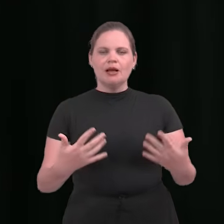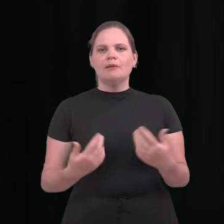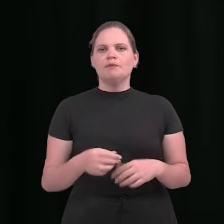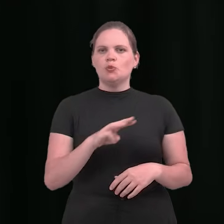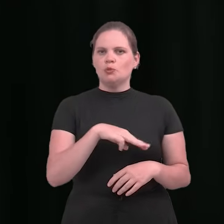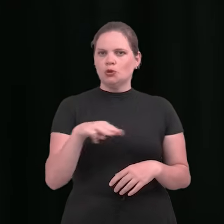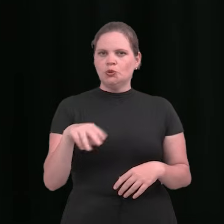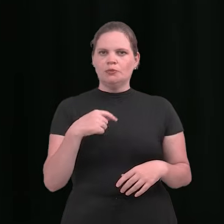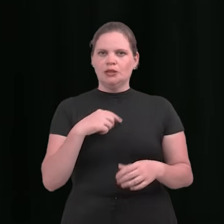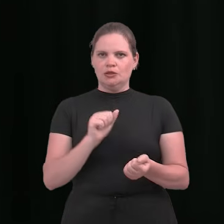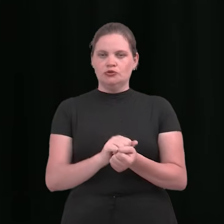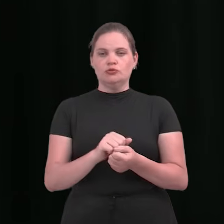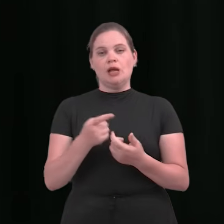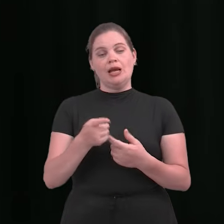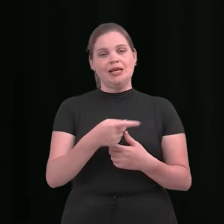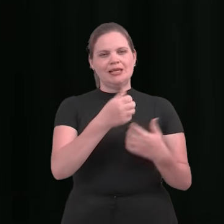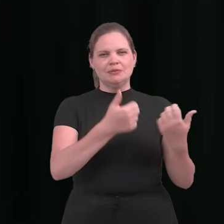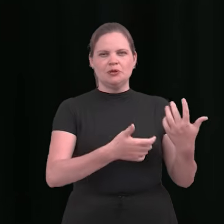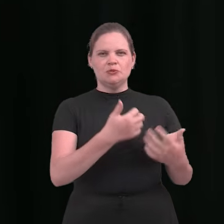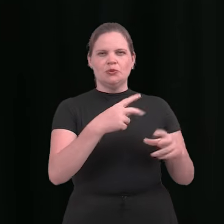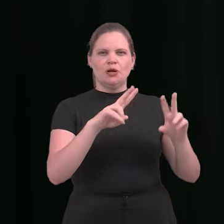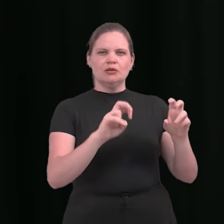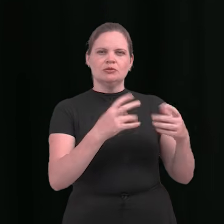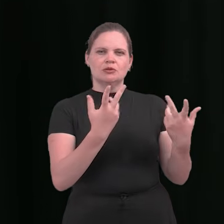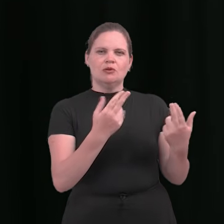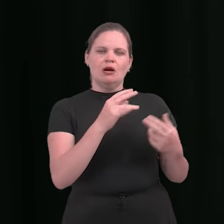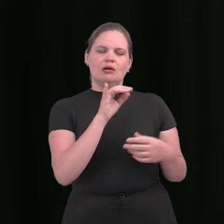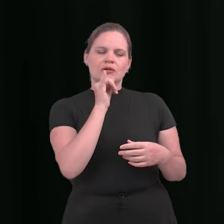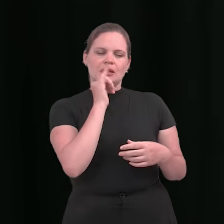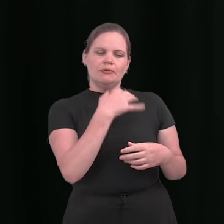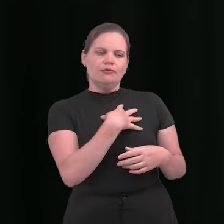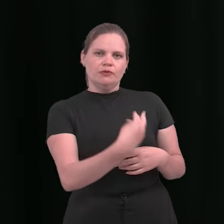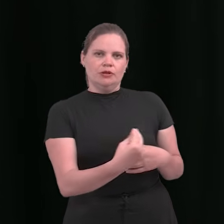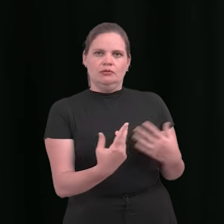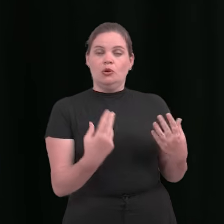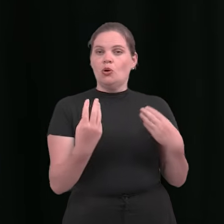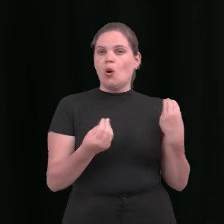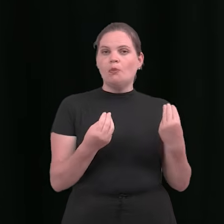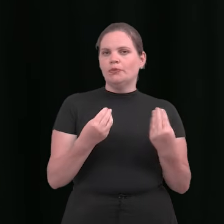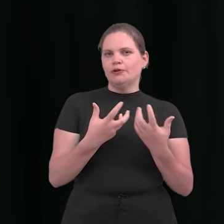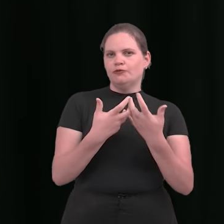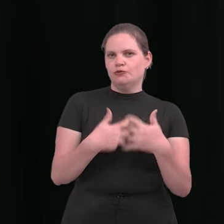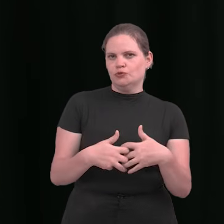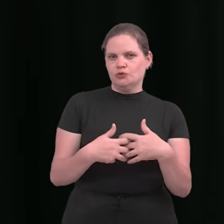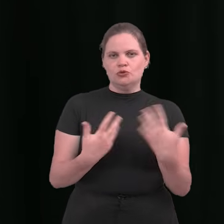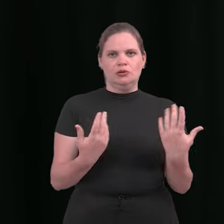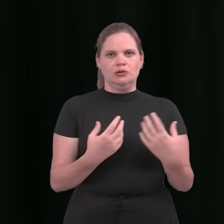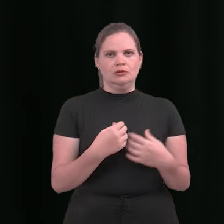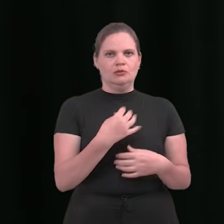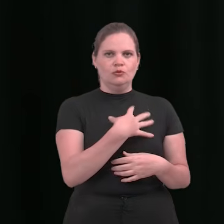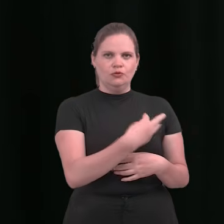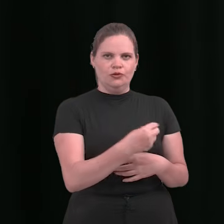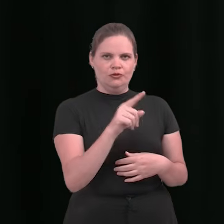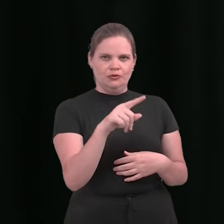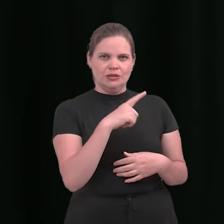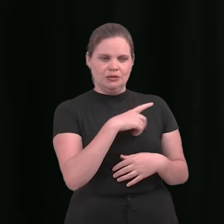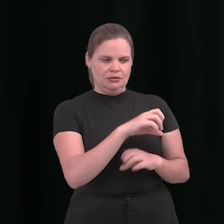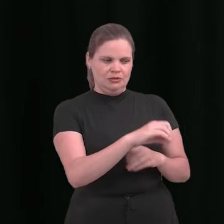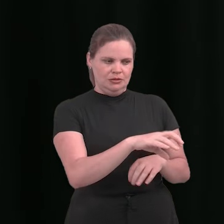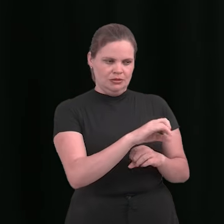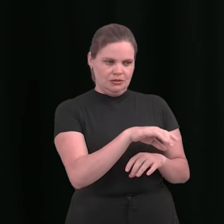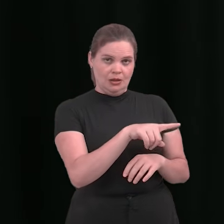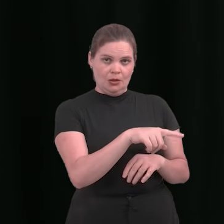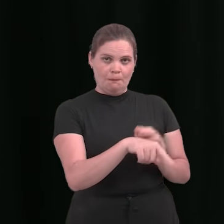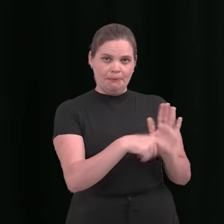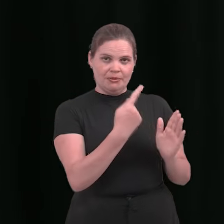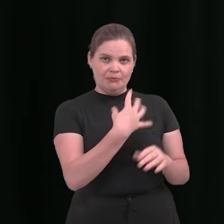ali, ele deu o exemplo dos filhos. A mentoria, ela funciona da seguinte forma, com filhos. Você tem o primeiro filho, você